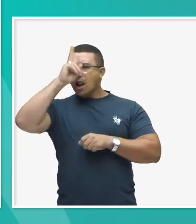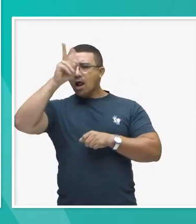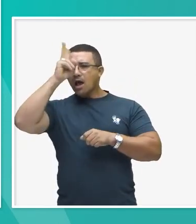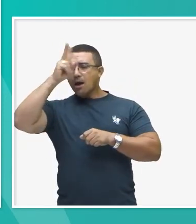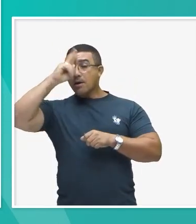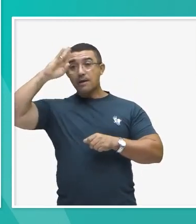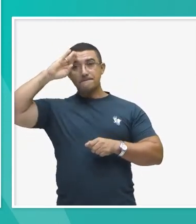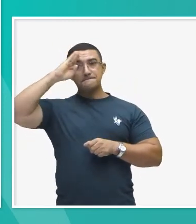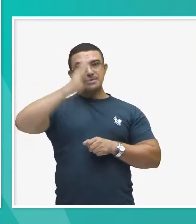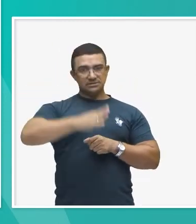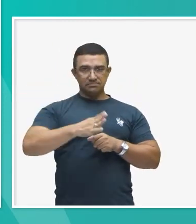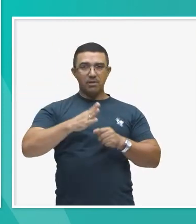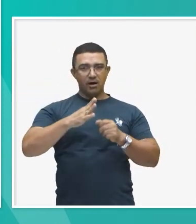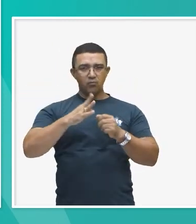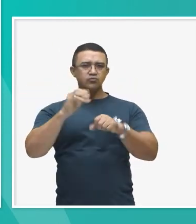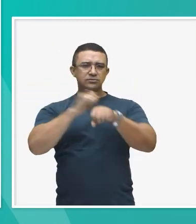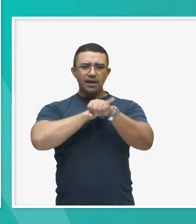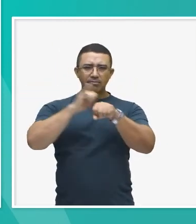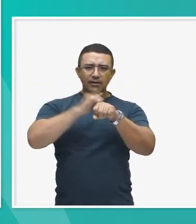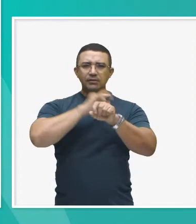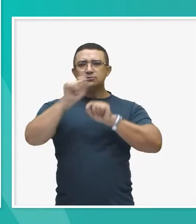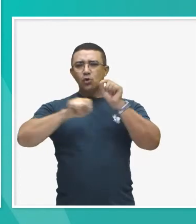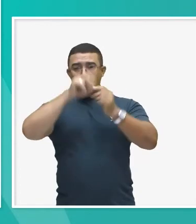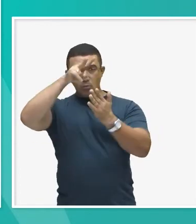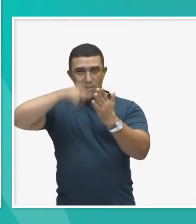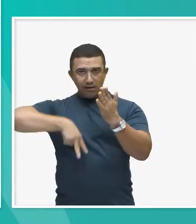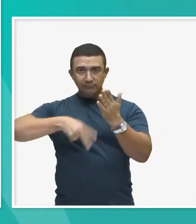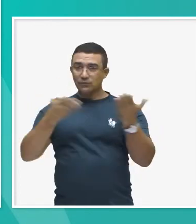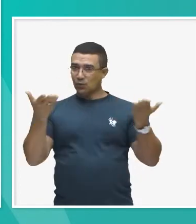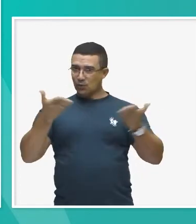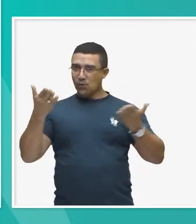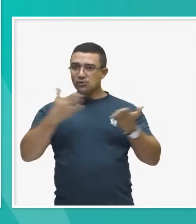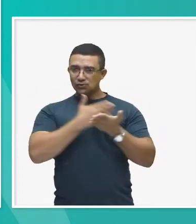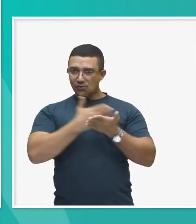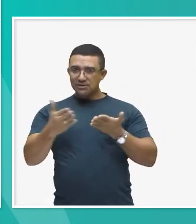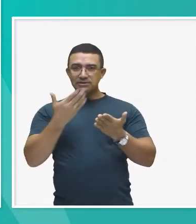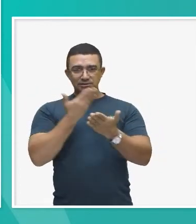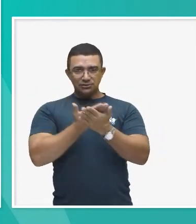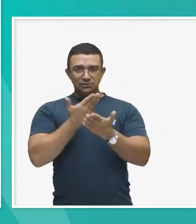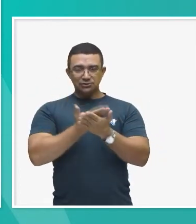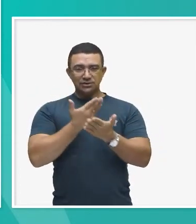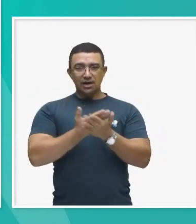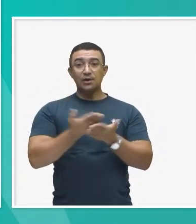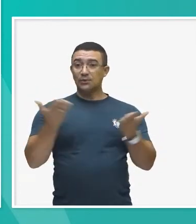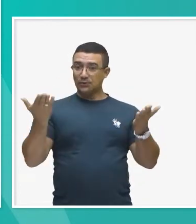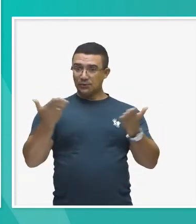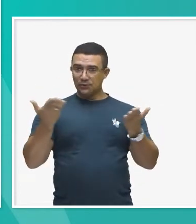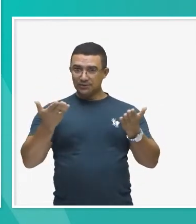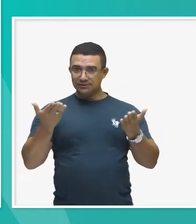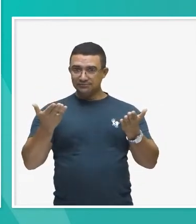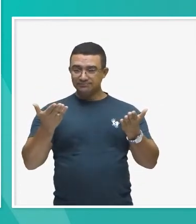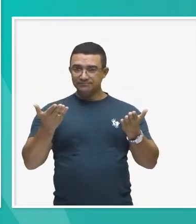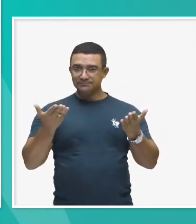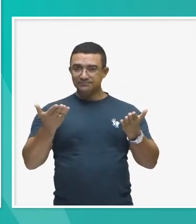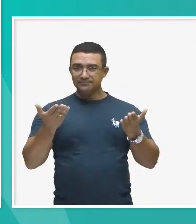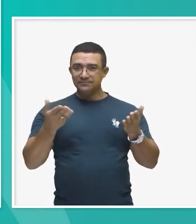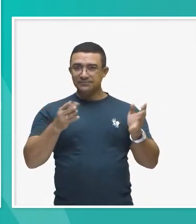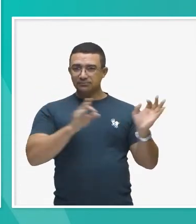principais estratégias de leitura. Vamos então começar a estudar mais uma hoje, que vocês vão acompanhar comigo. Let's